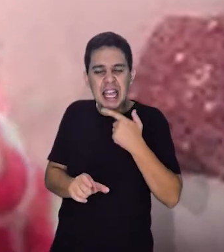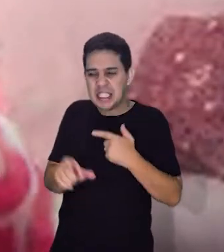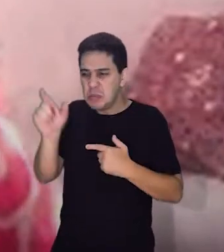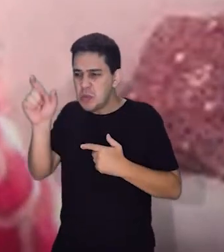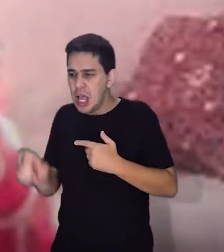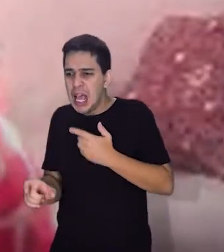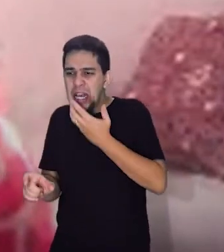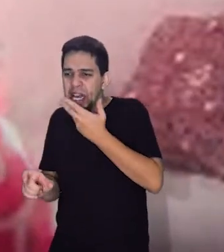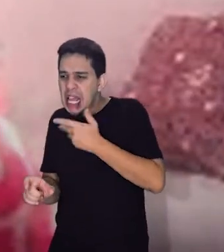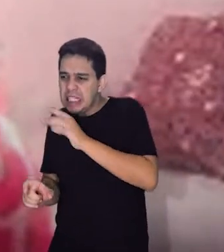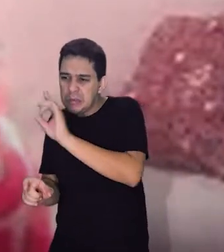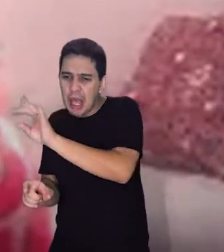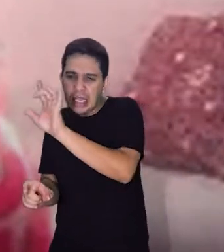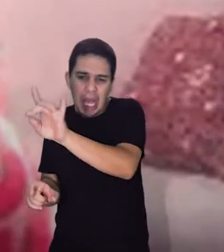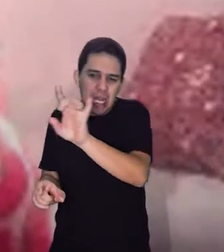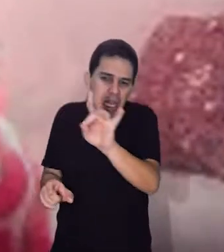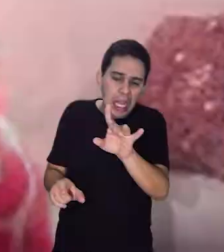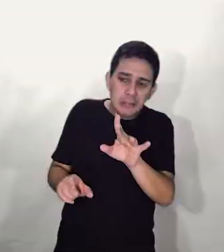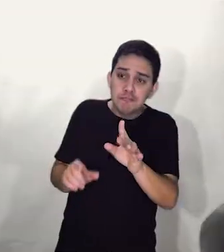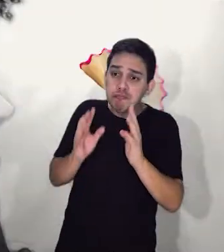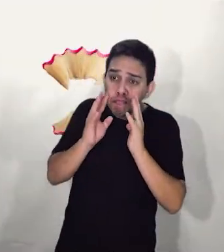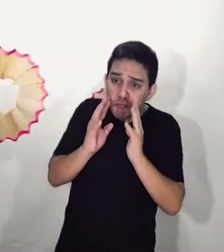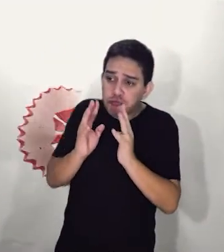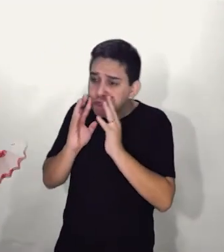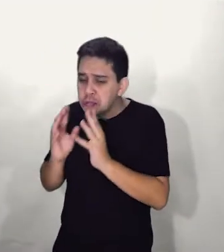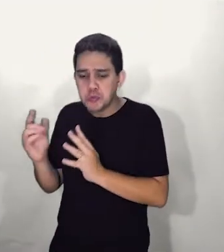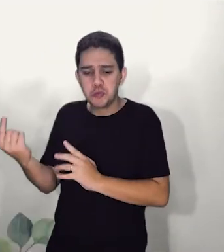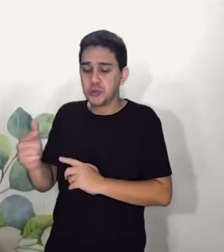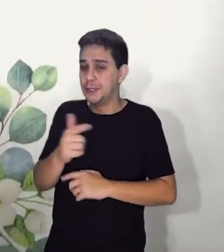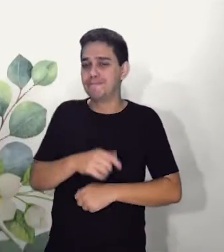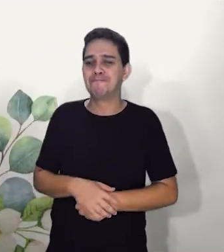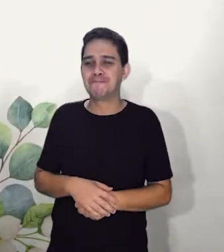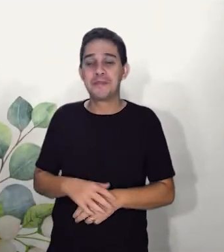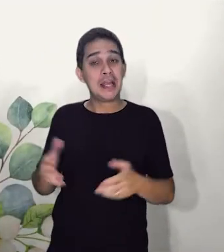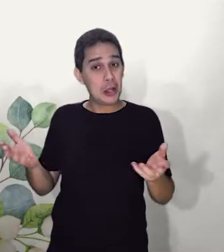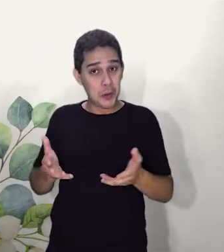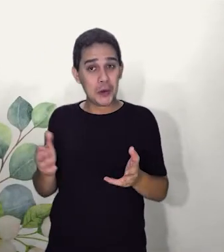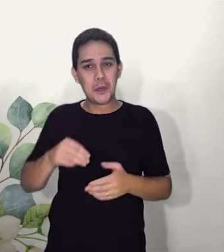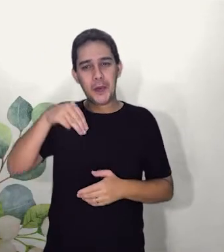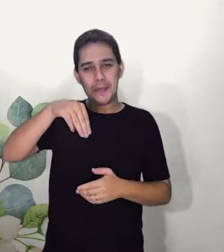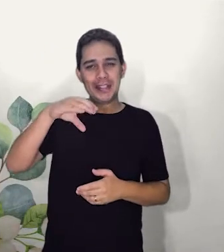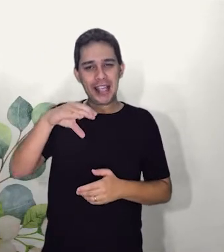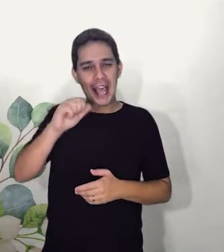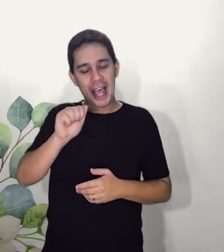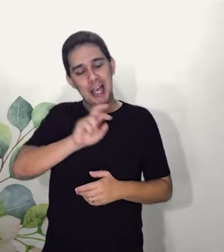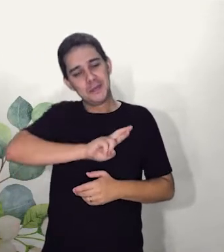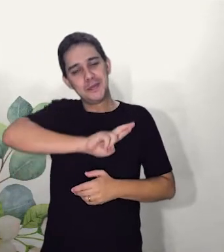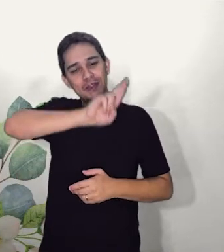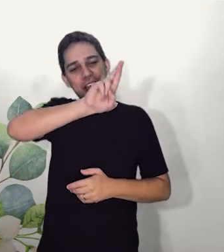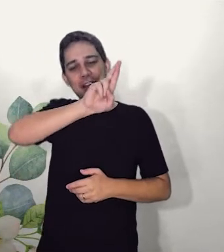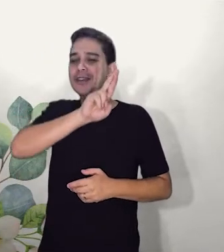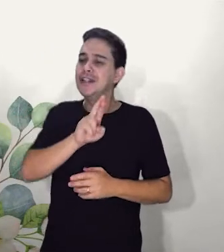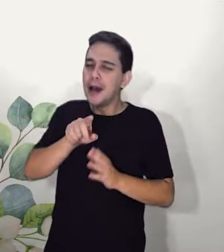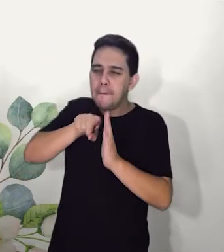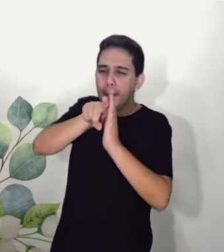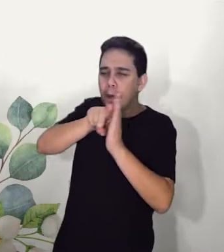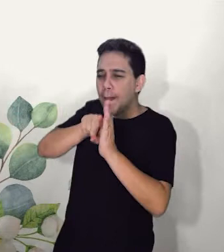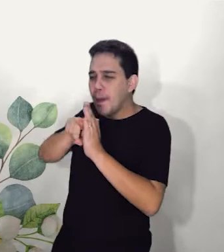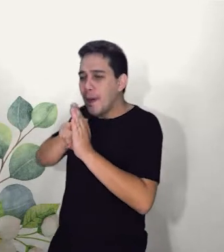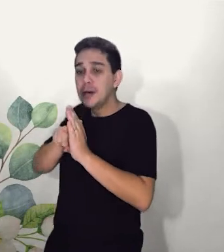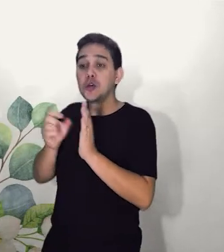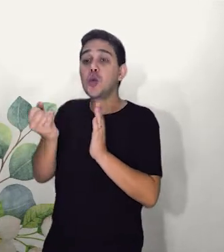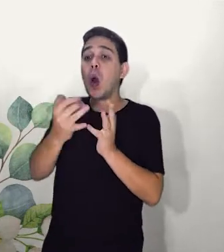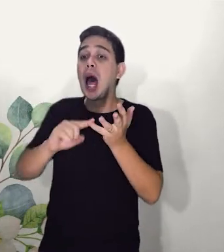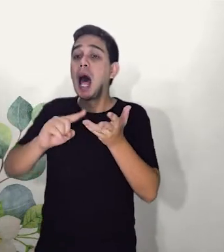necessária ao caso de cada criança. Então, o MCA faz esse mapeamento e, nesse mapeamento, você descobre